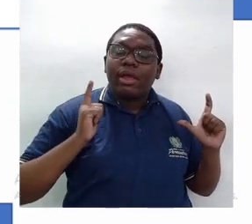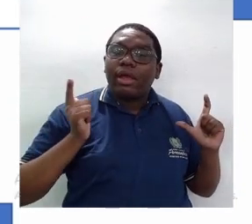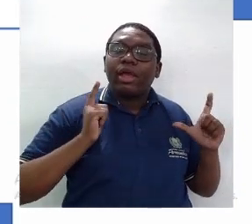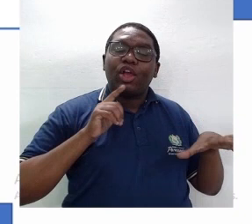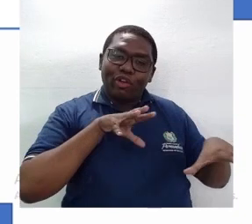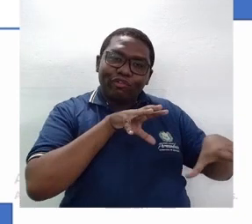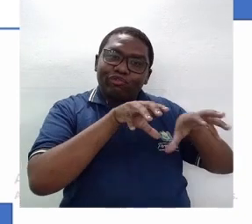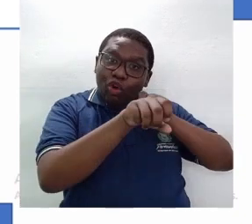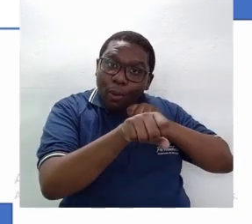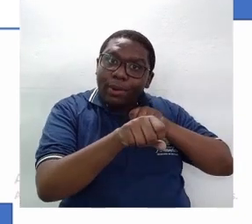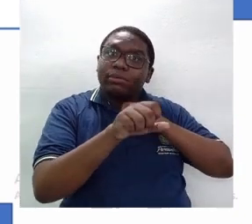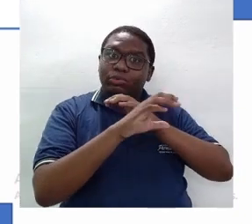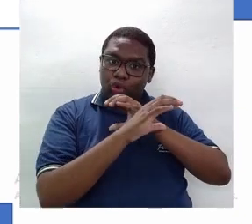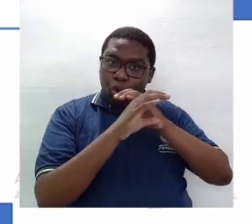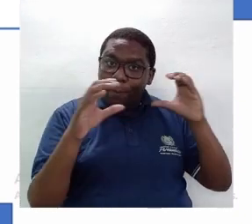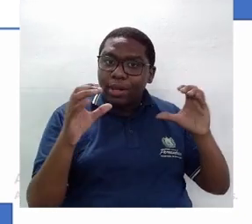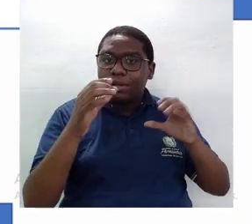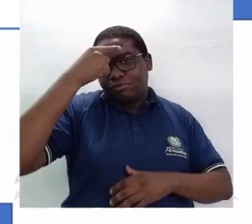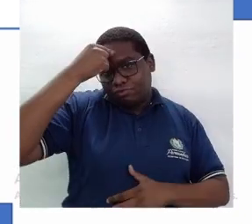superior completo,